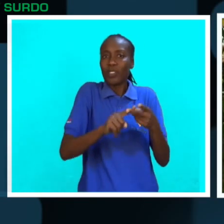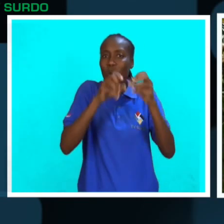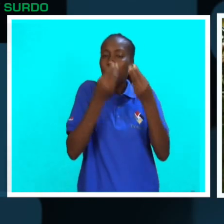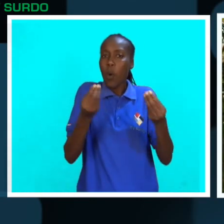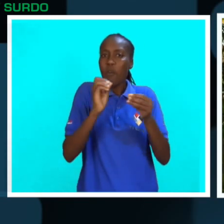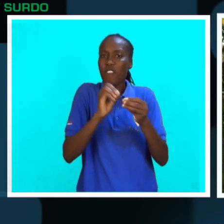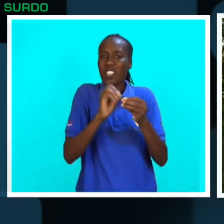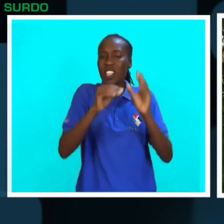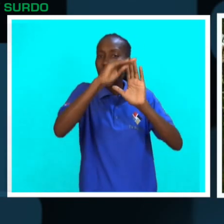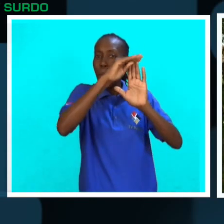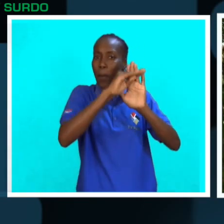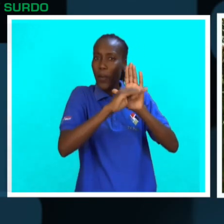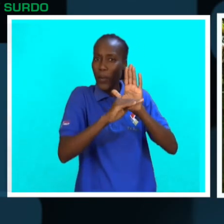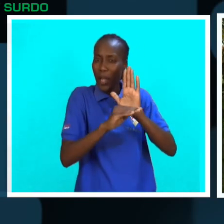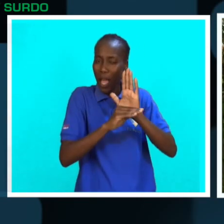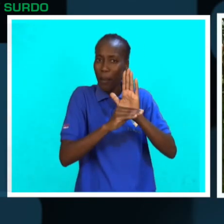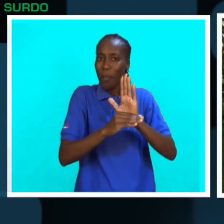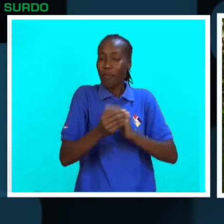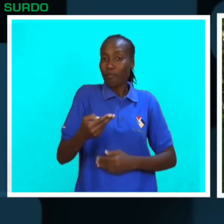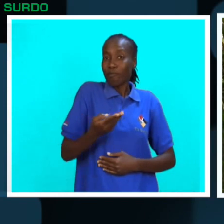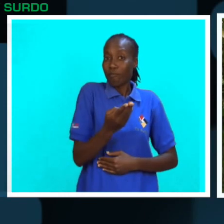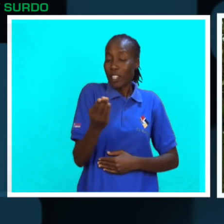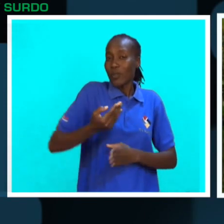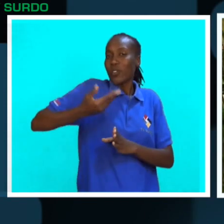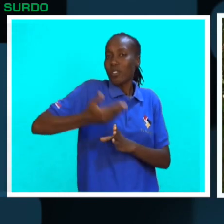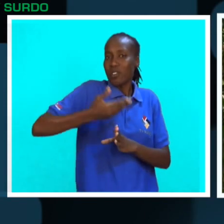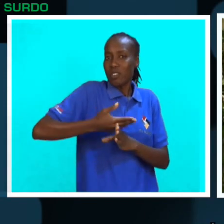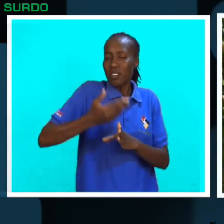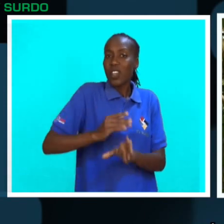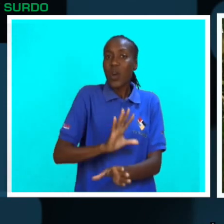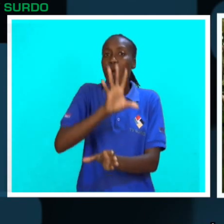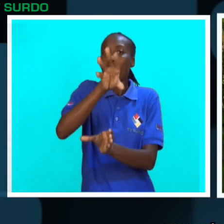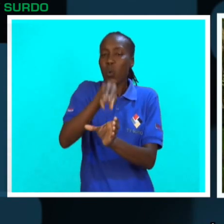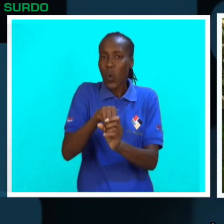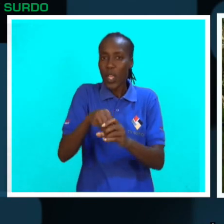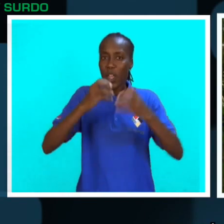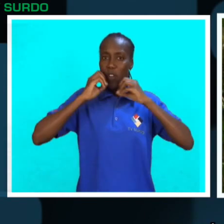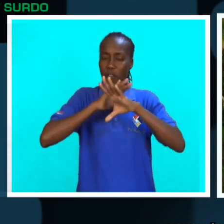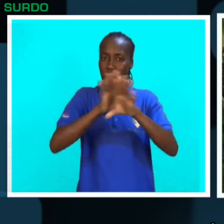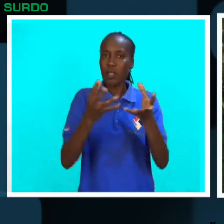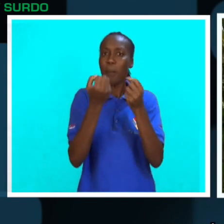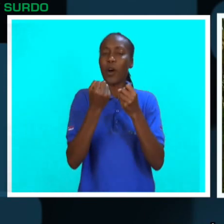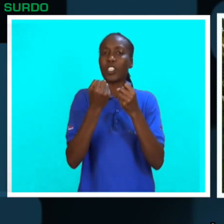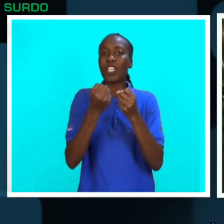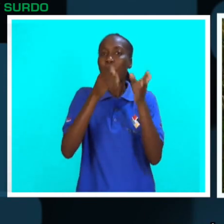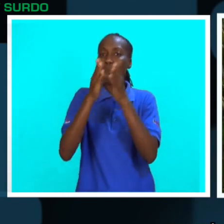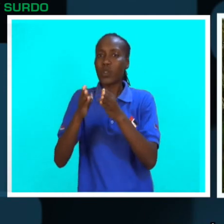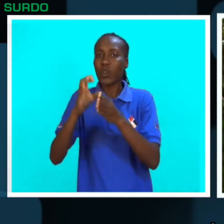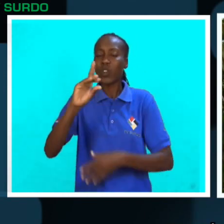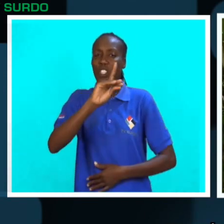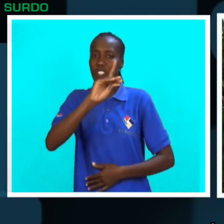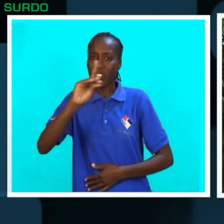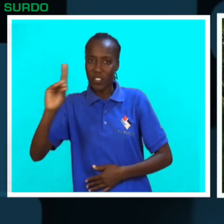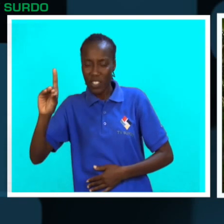nos seus programas, no seu exercício, incluir informação que chegue às